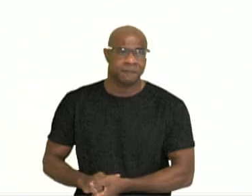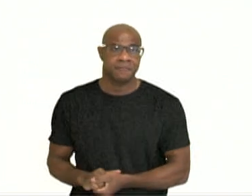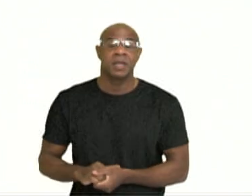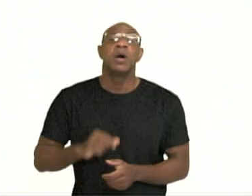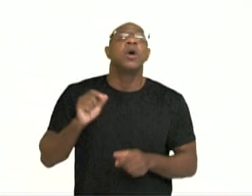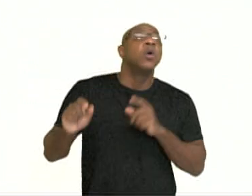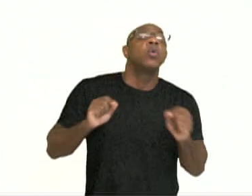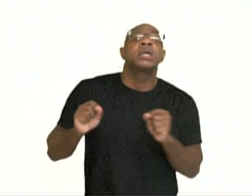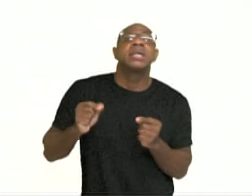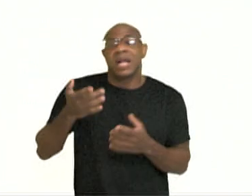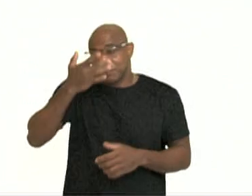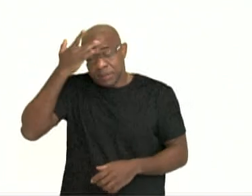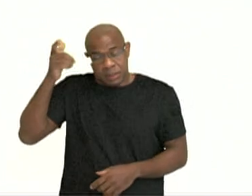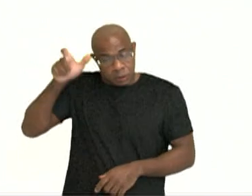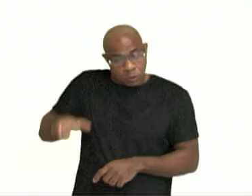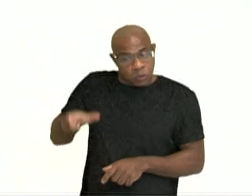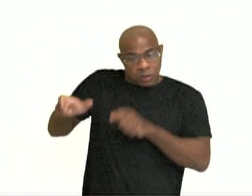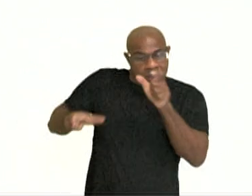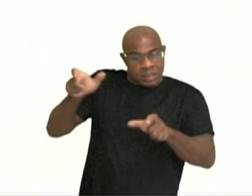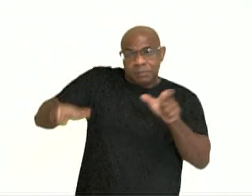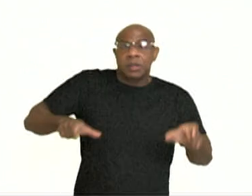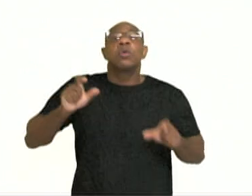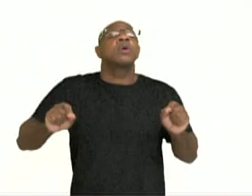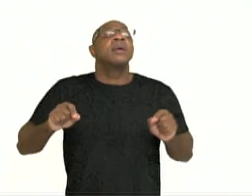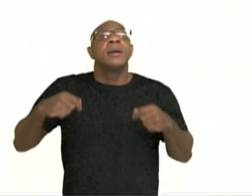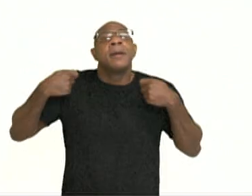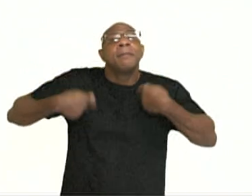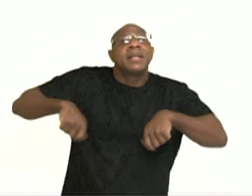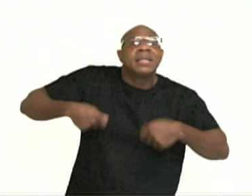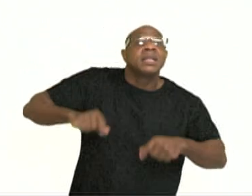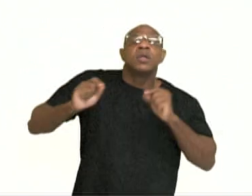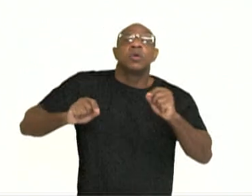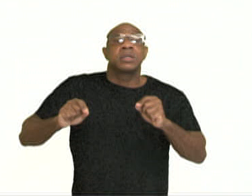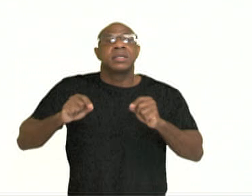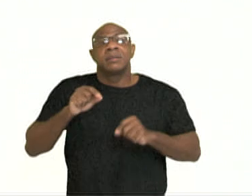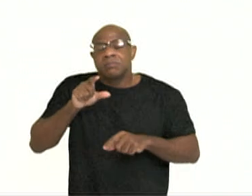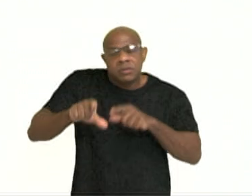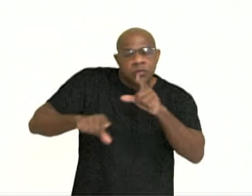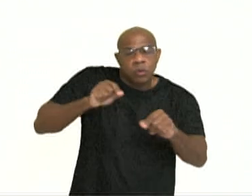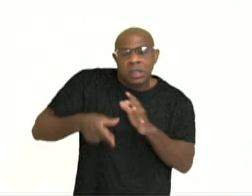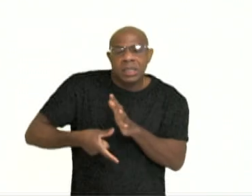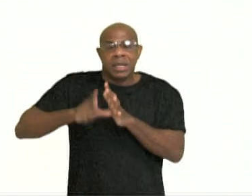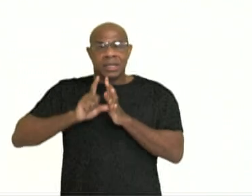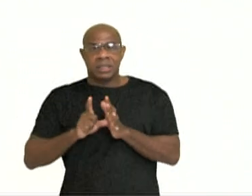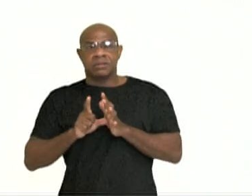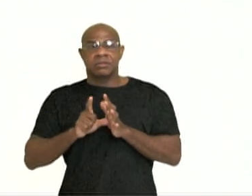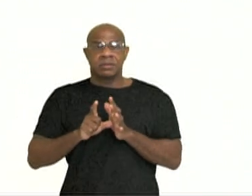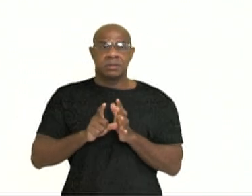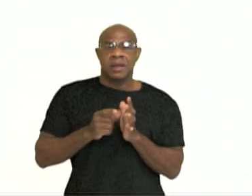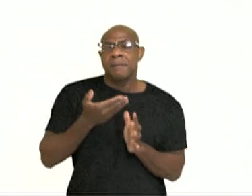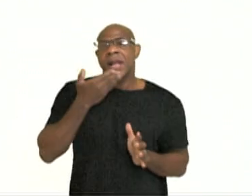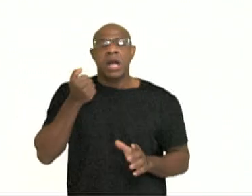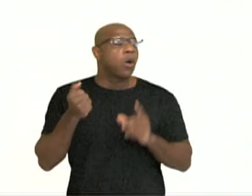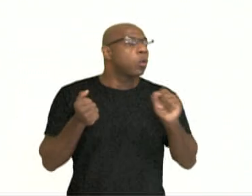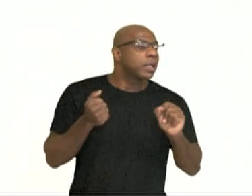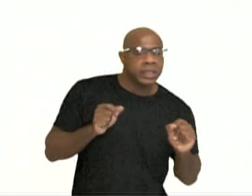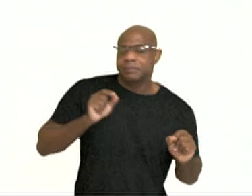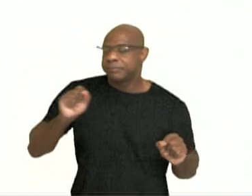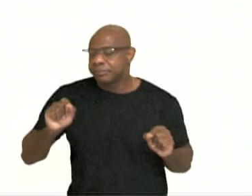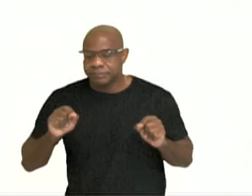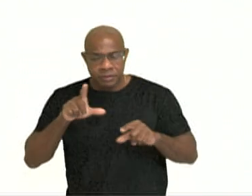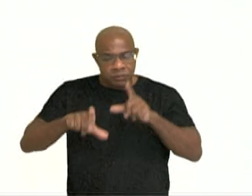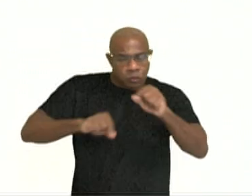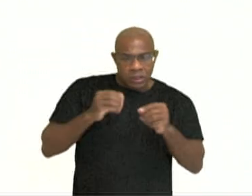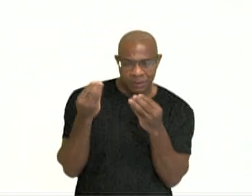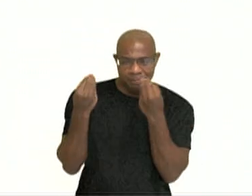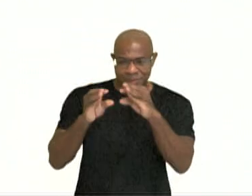o que os usuários de mídias sociais devem considerar ao compartilhar uma informação? Será que isso